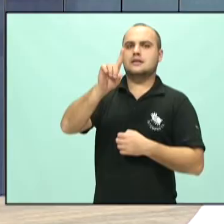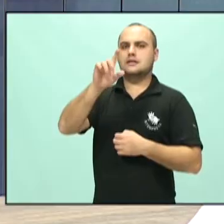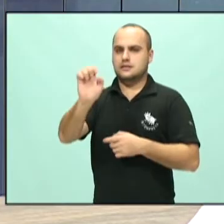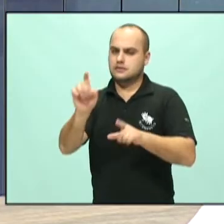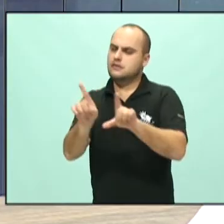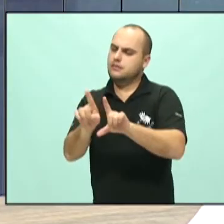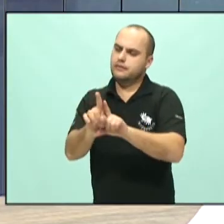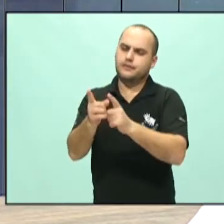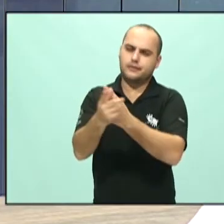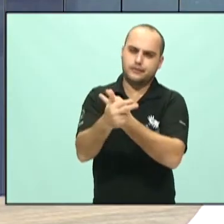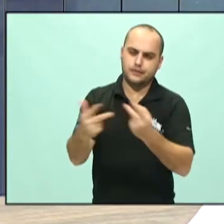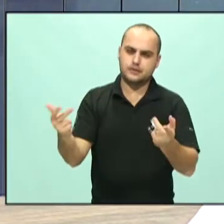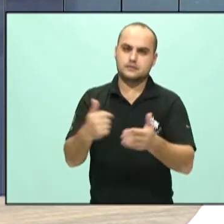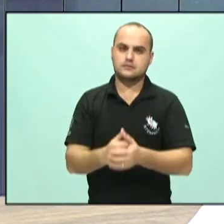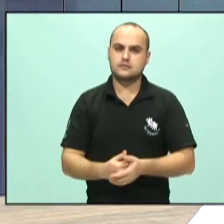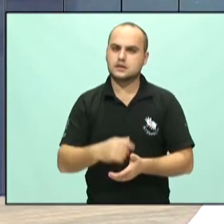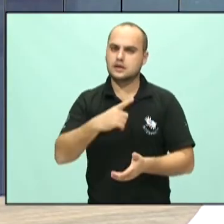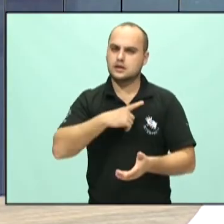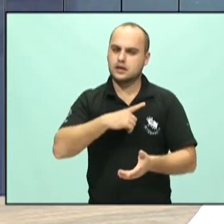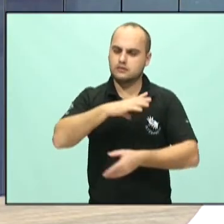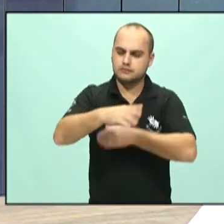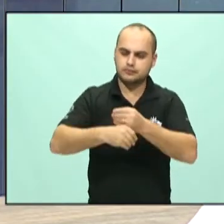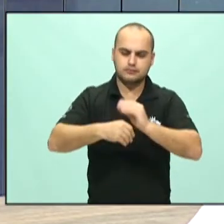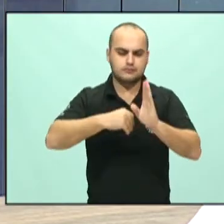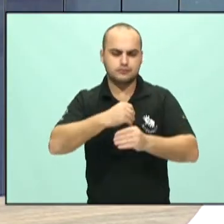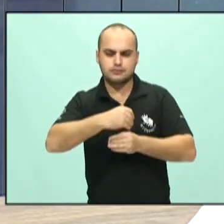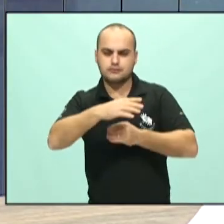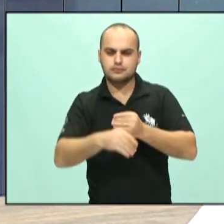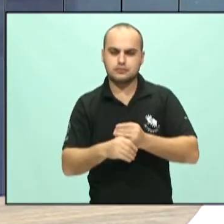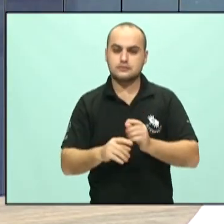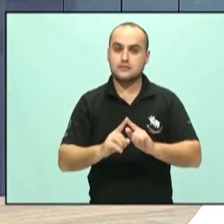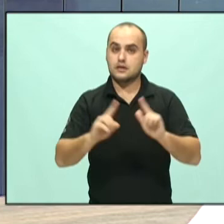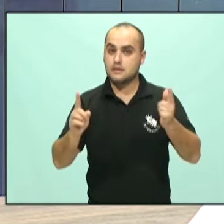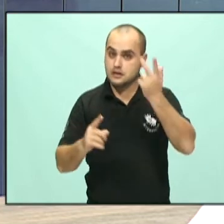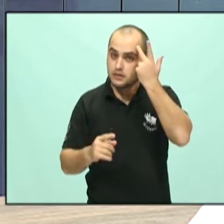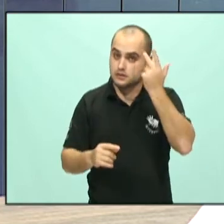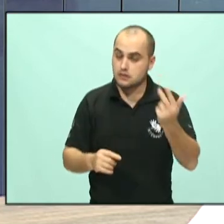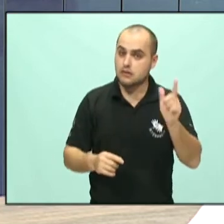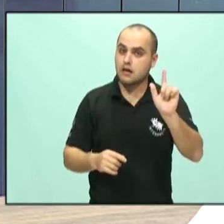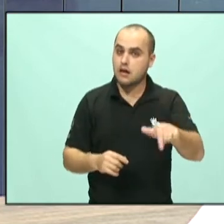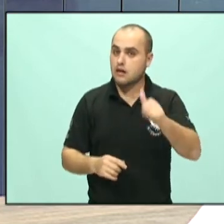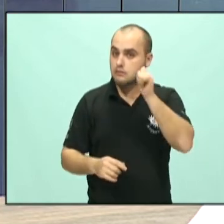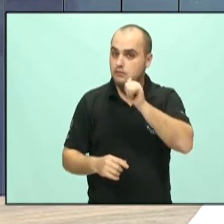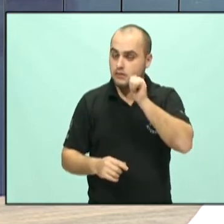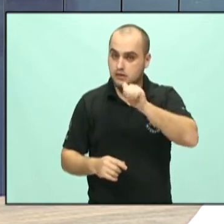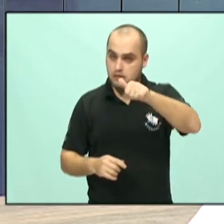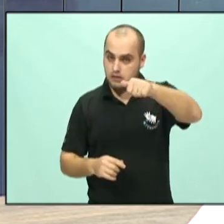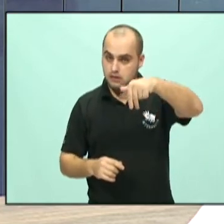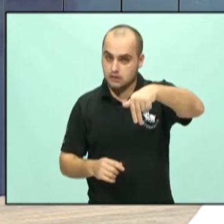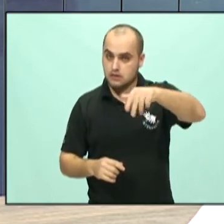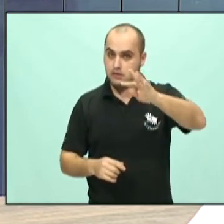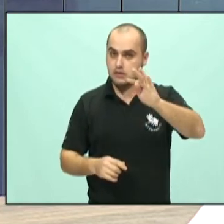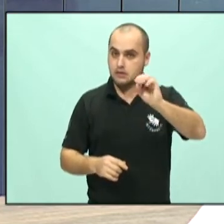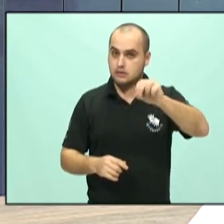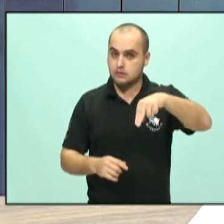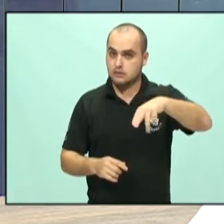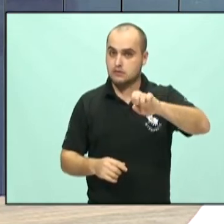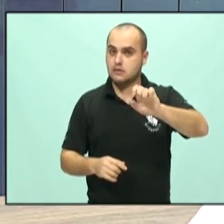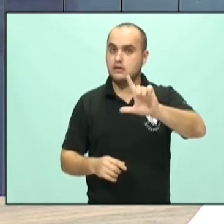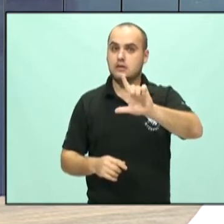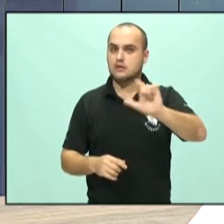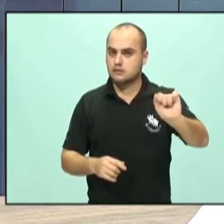posteriormente a gente se aprofundar ainda mais nele. Mas a história conta a Antonella, que é uma pessoa, uma mulher, uma